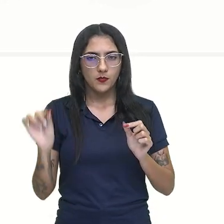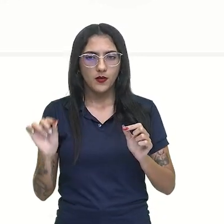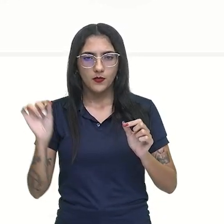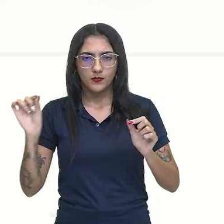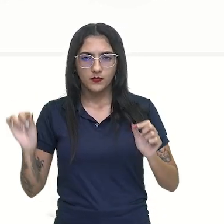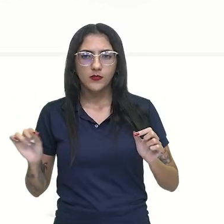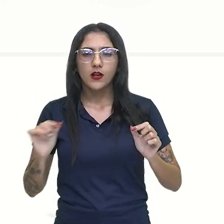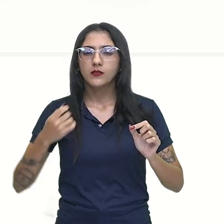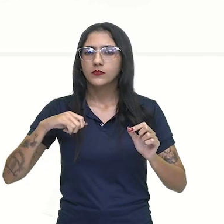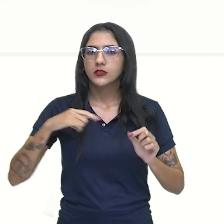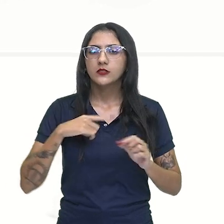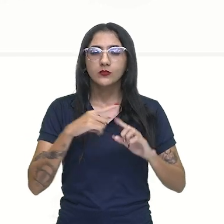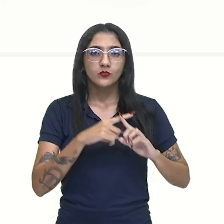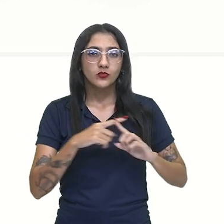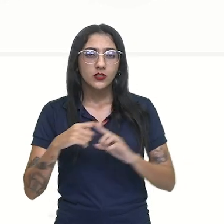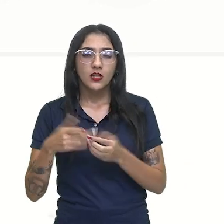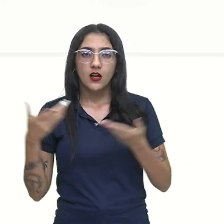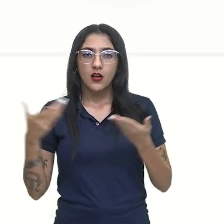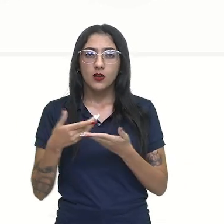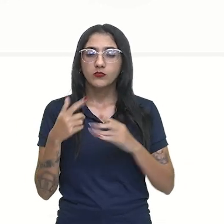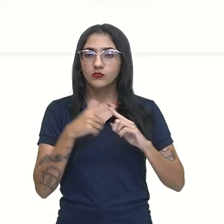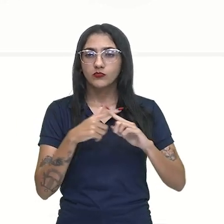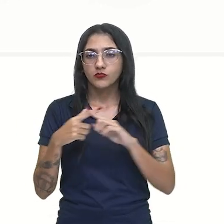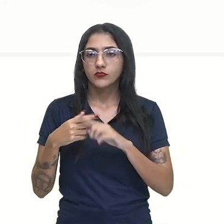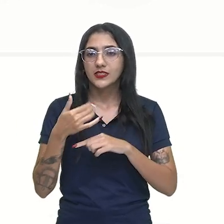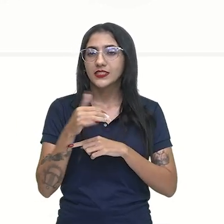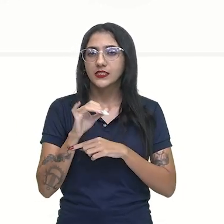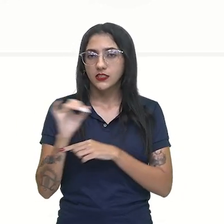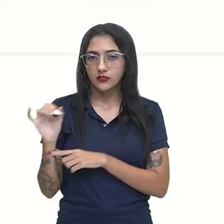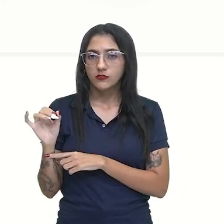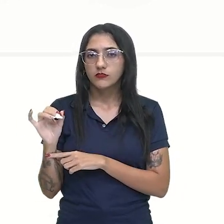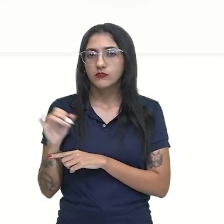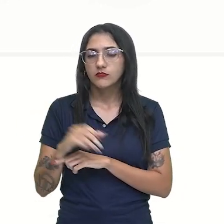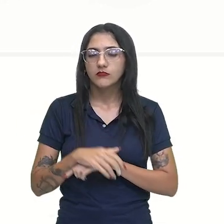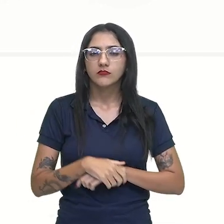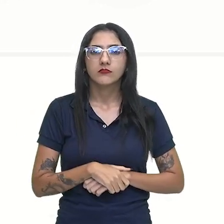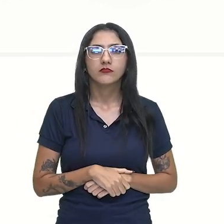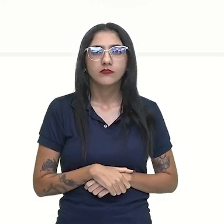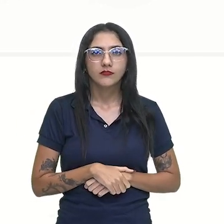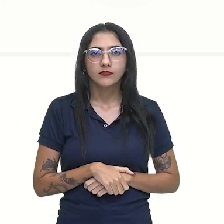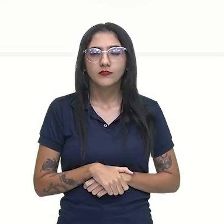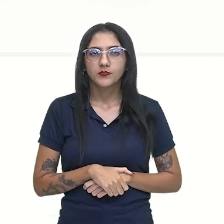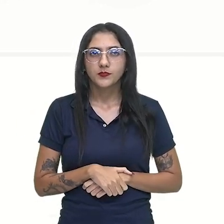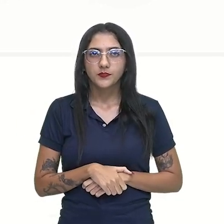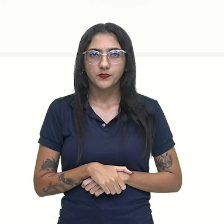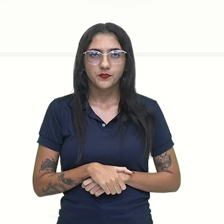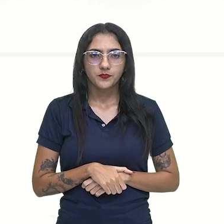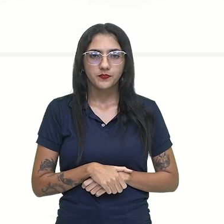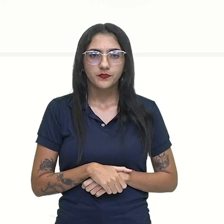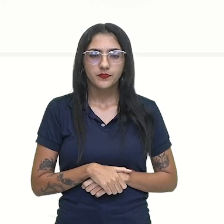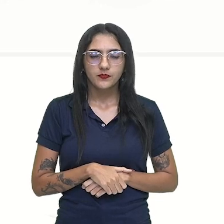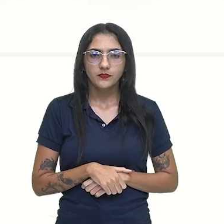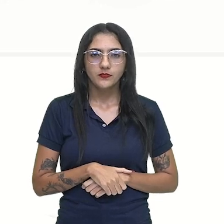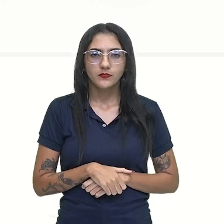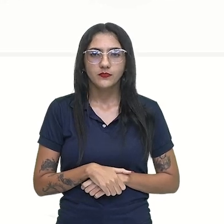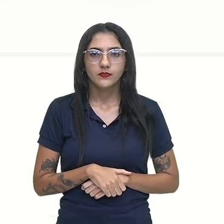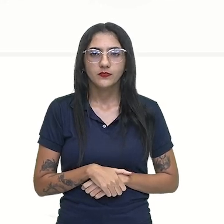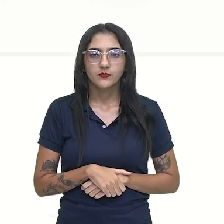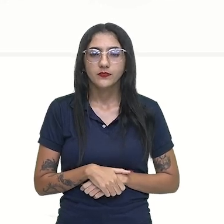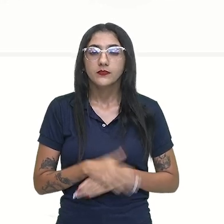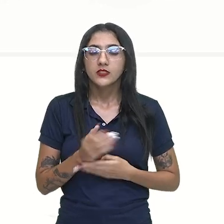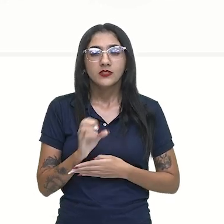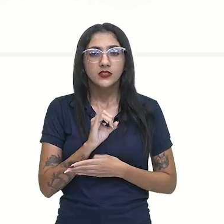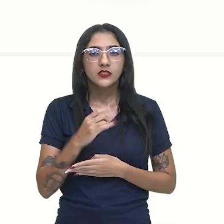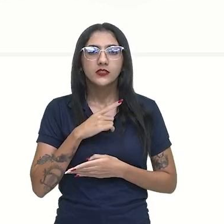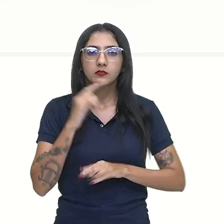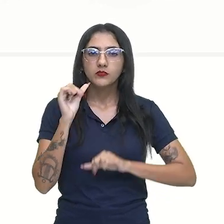eu alcançar, eu faço uma multiplicação por 100, tá? Então, se eu fosse mudar